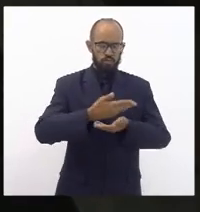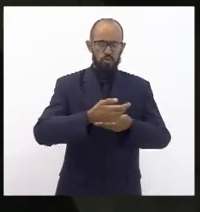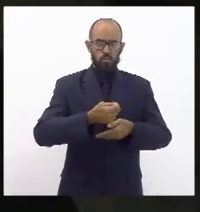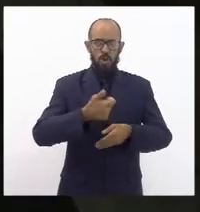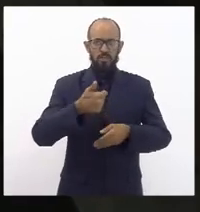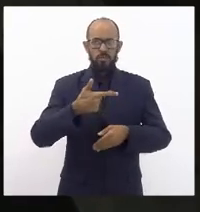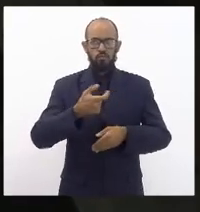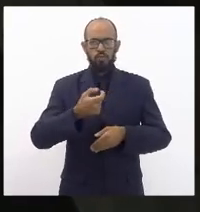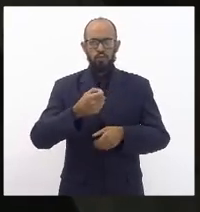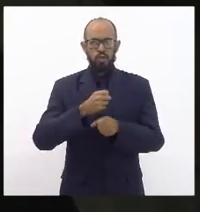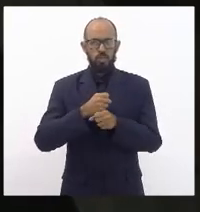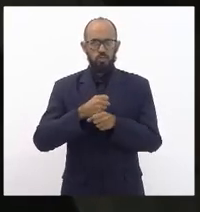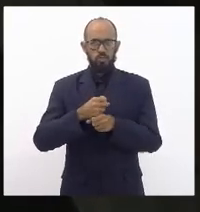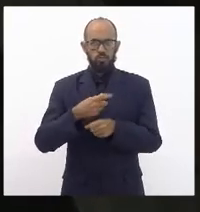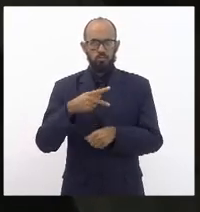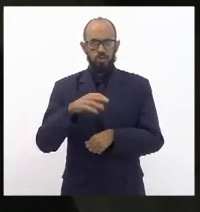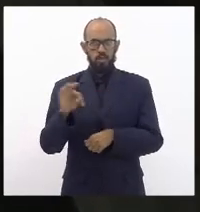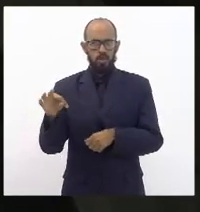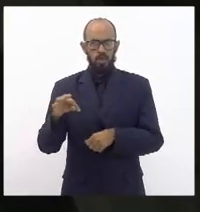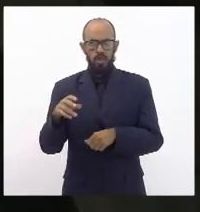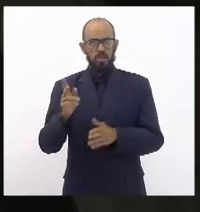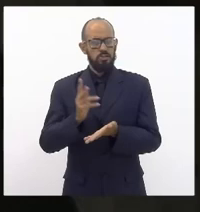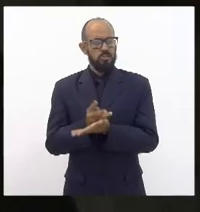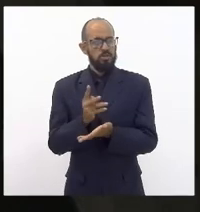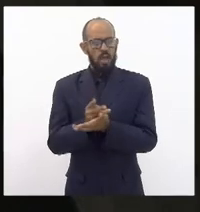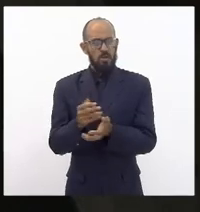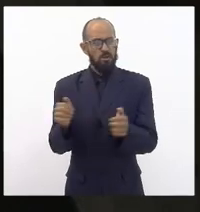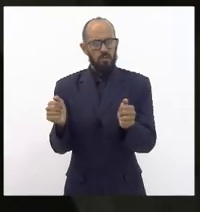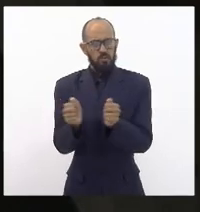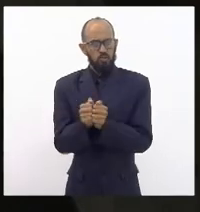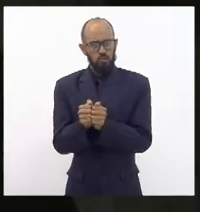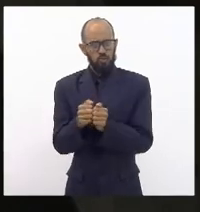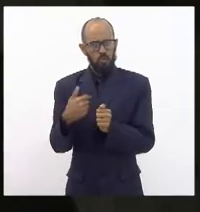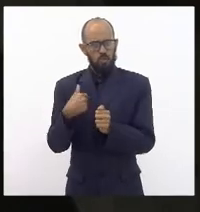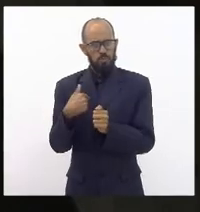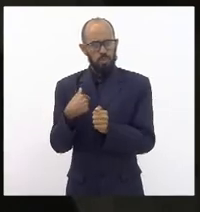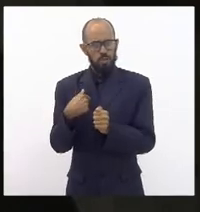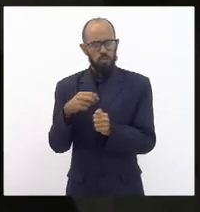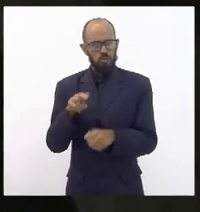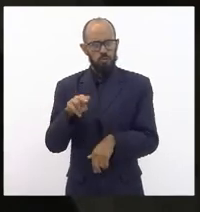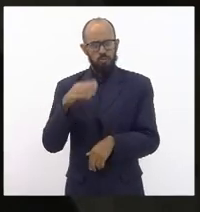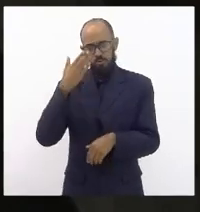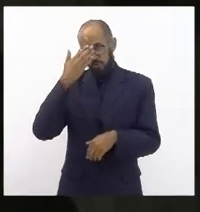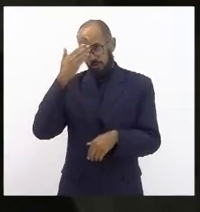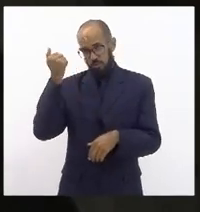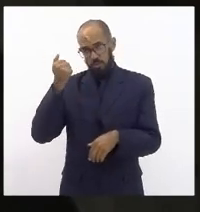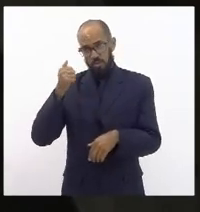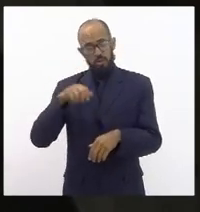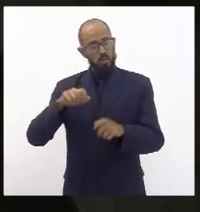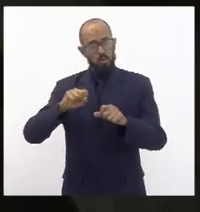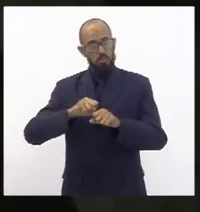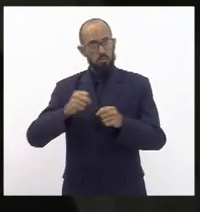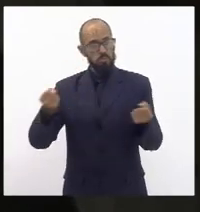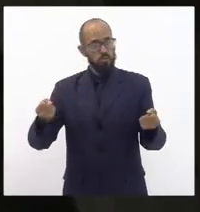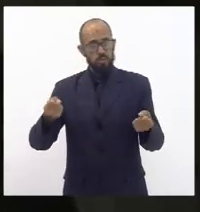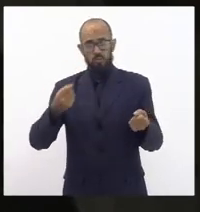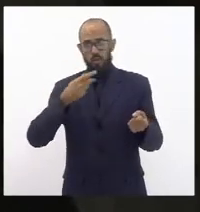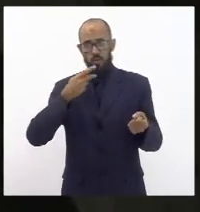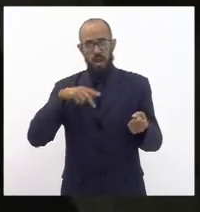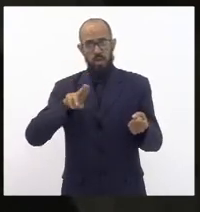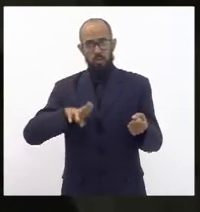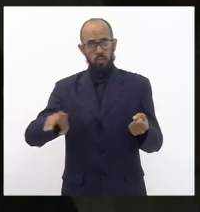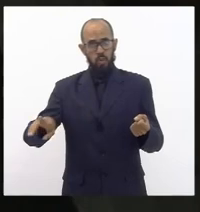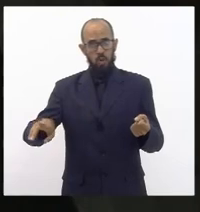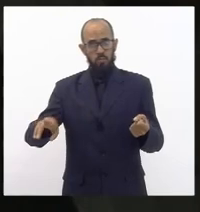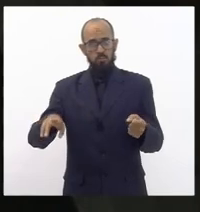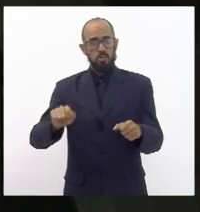quase 20 anos do PT cumpriram comigo jornadas inesquecíveis e na impossibilidade de citar nominalmente e vou cometer a injustiça